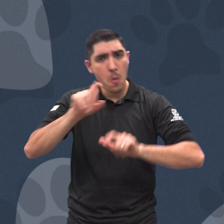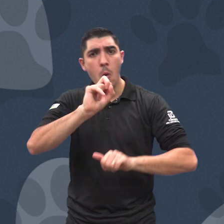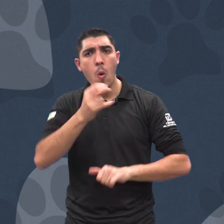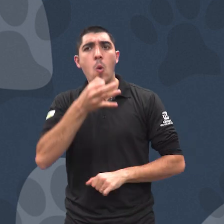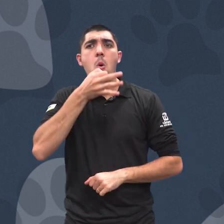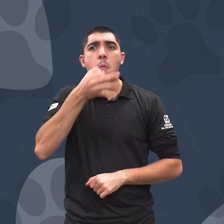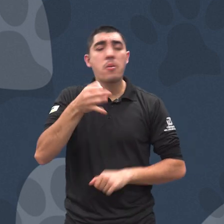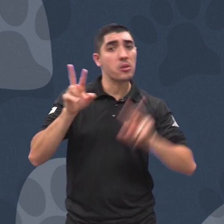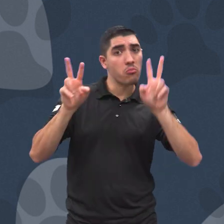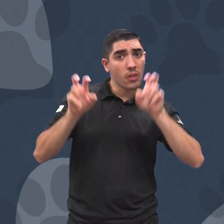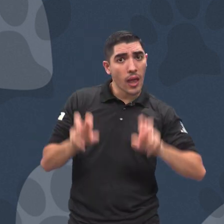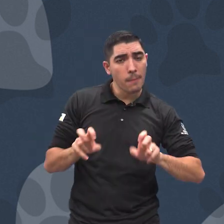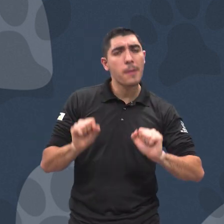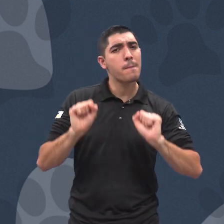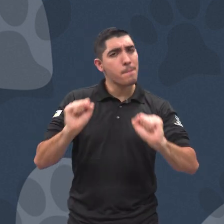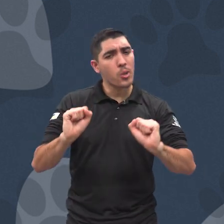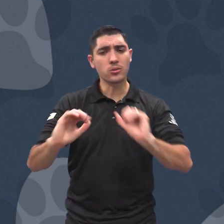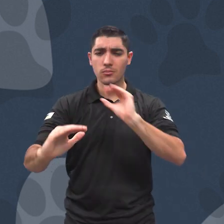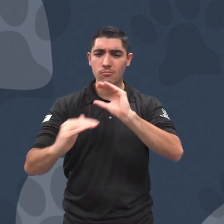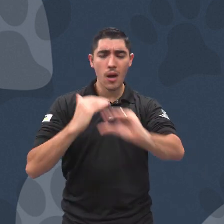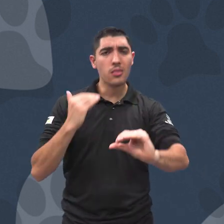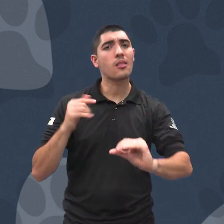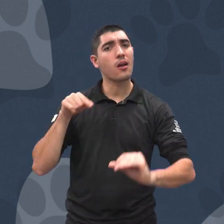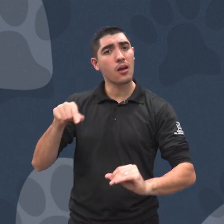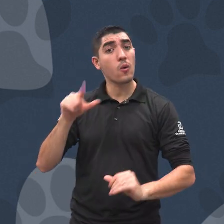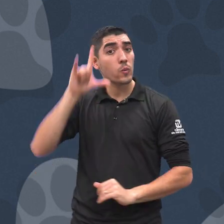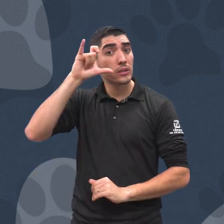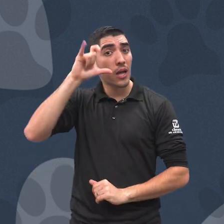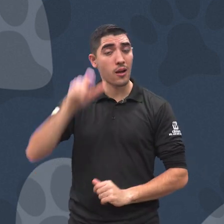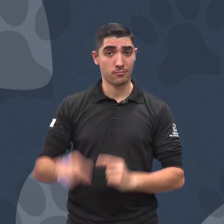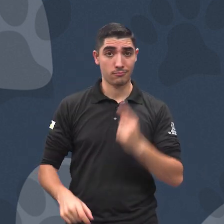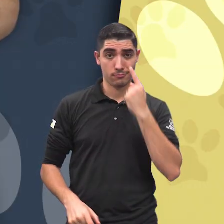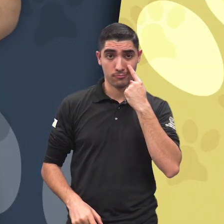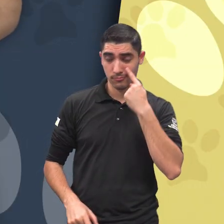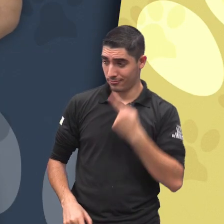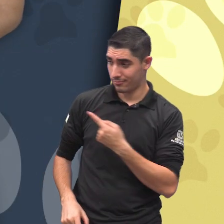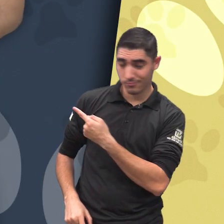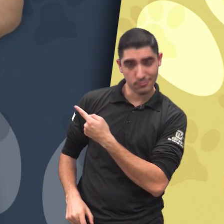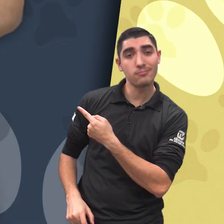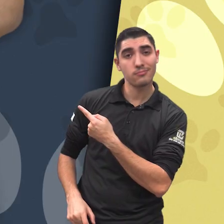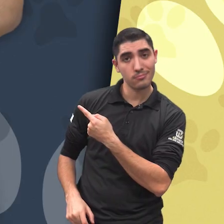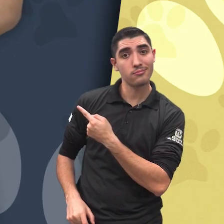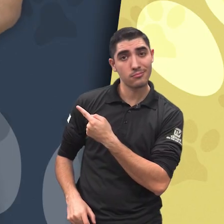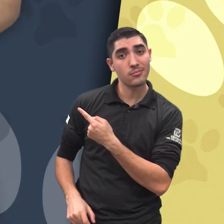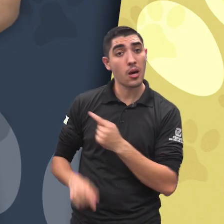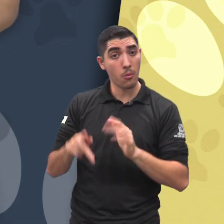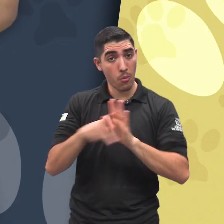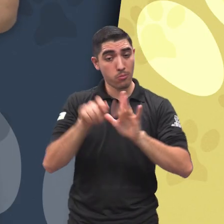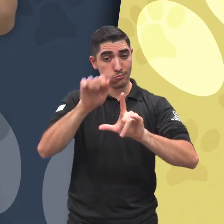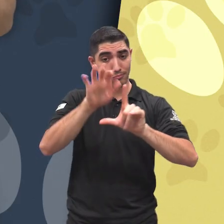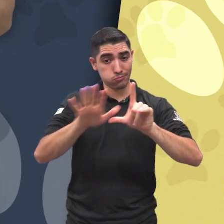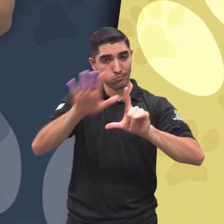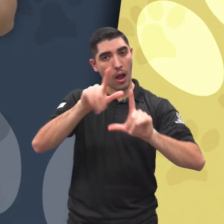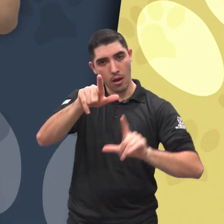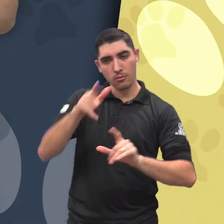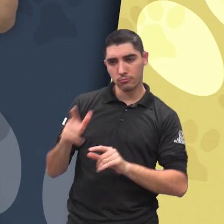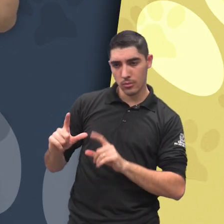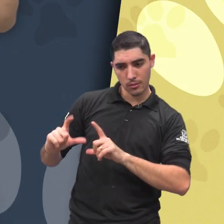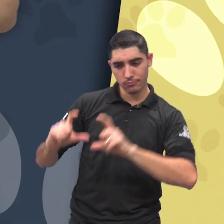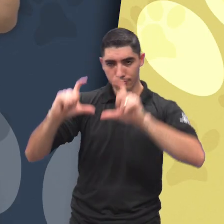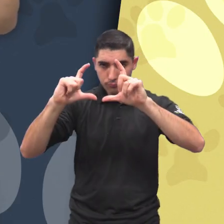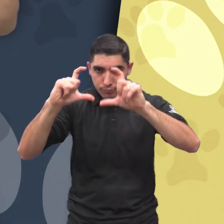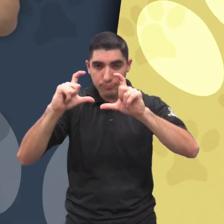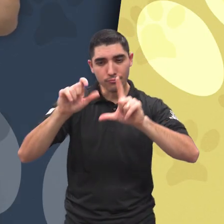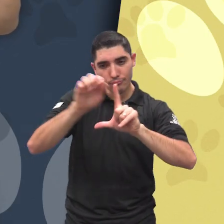nosso programa, sugerir temas para o Galeria Pet, é só mandar uma mensagem para a gente pelo Instagram. Dá para acessar o nosso perfil apontando a câmera do